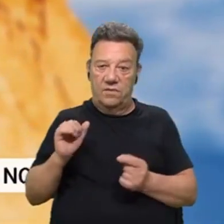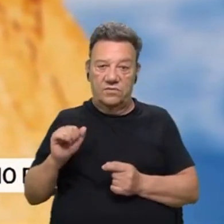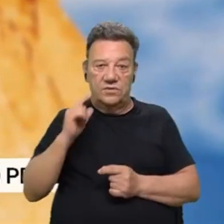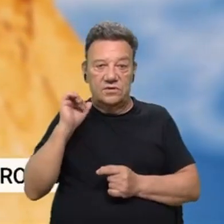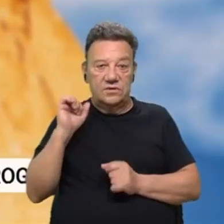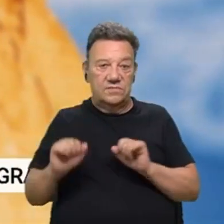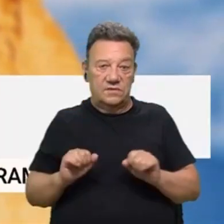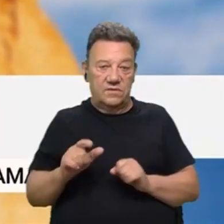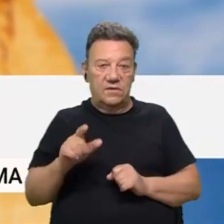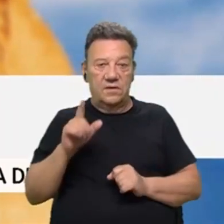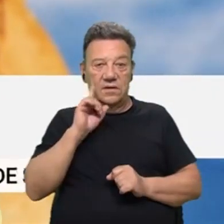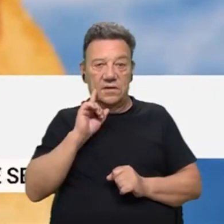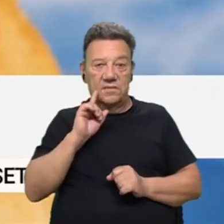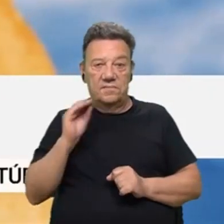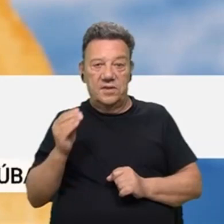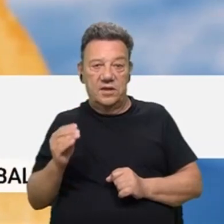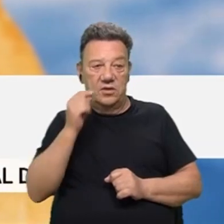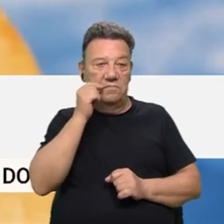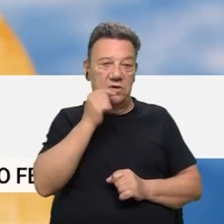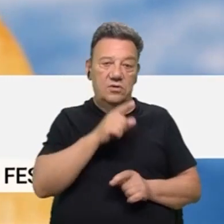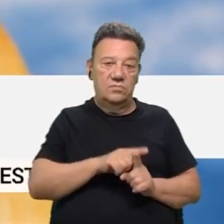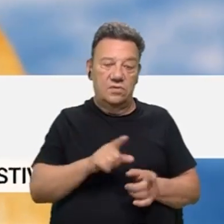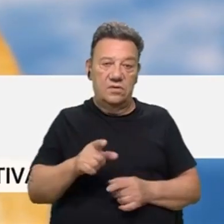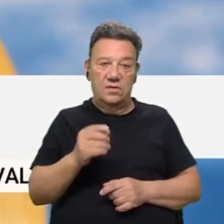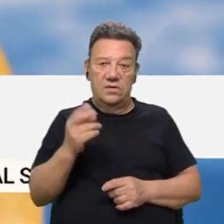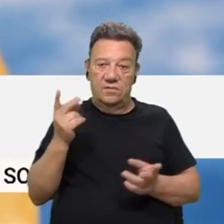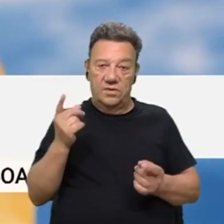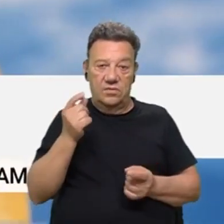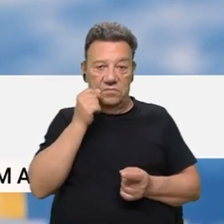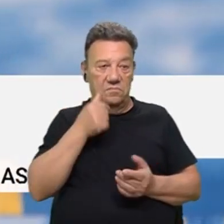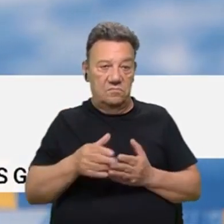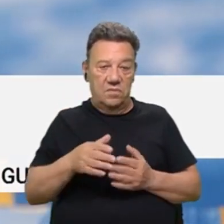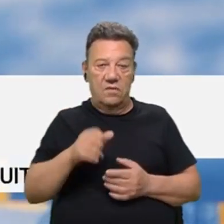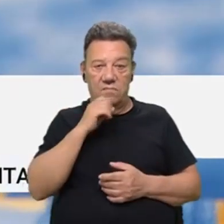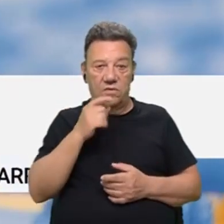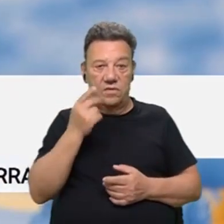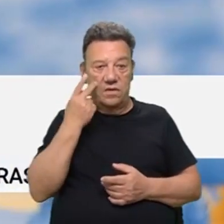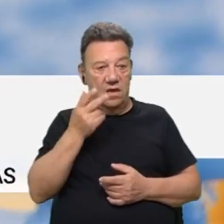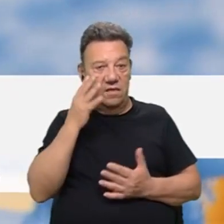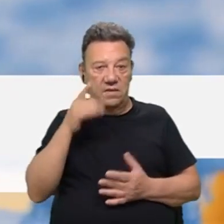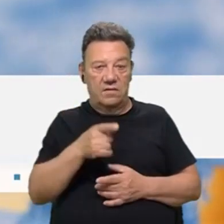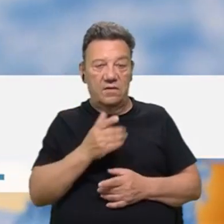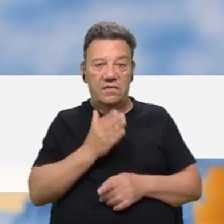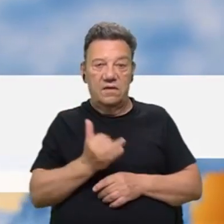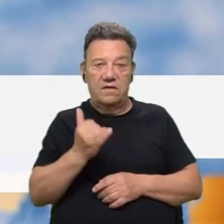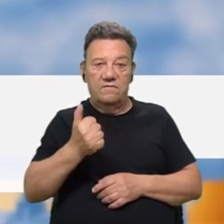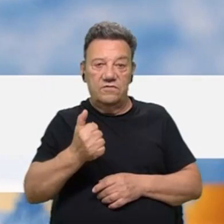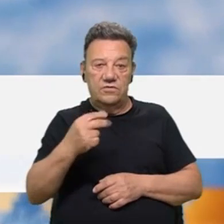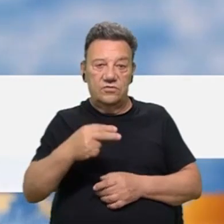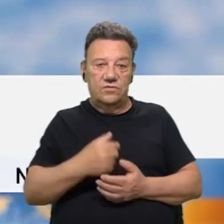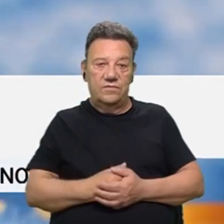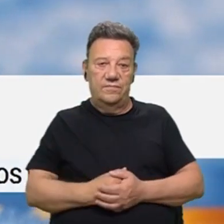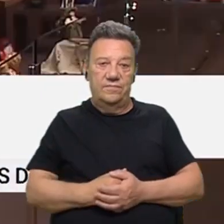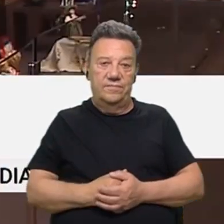específicos para as meninas ou para os meninos os brinquedos sem género podem ser admirados até 25 de